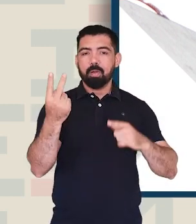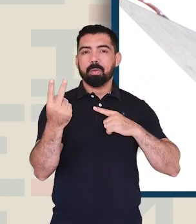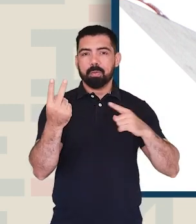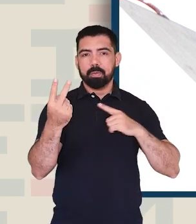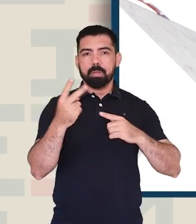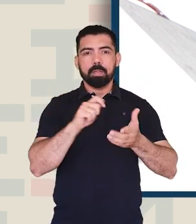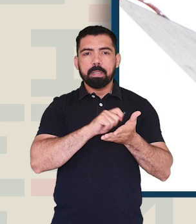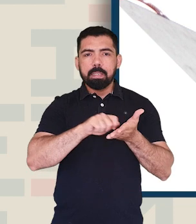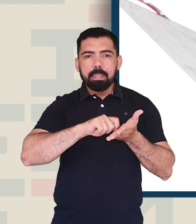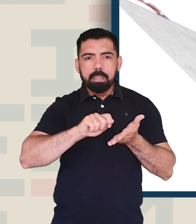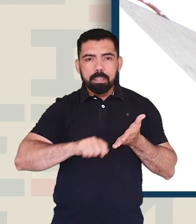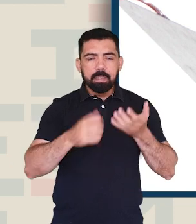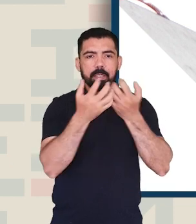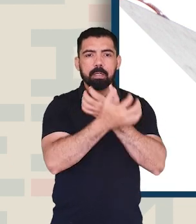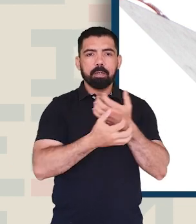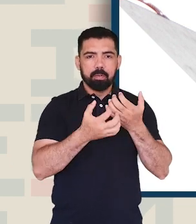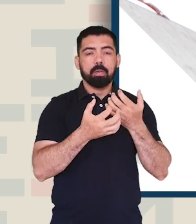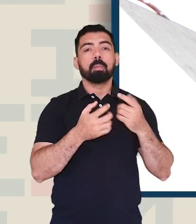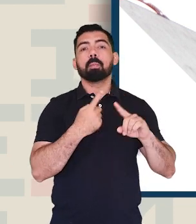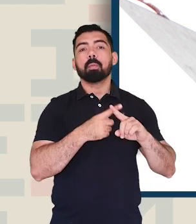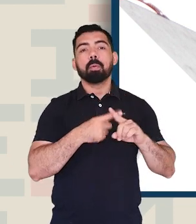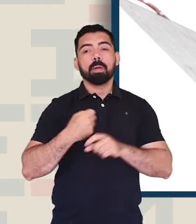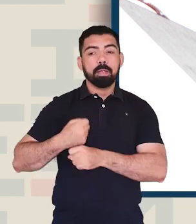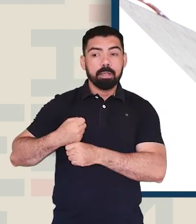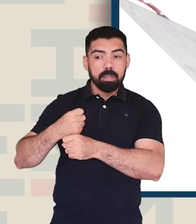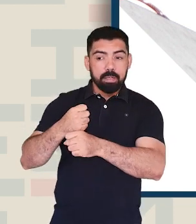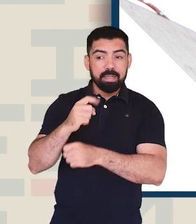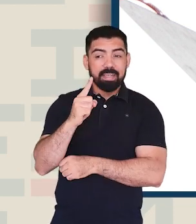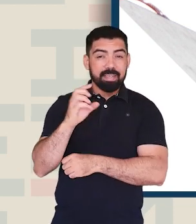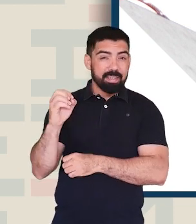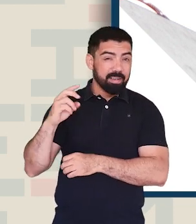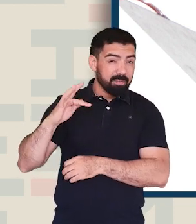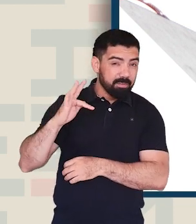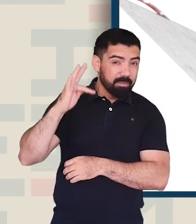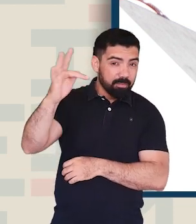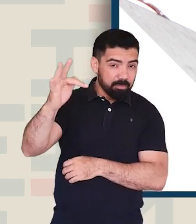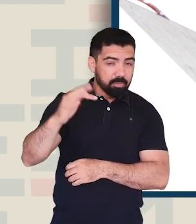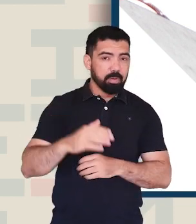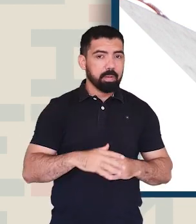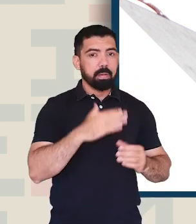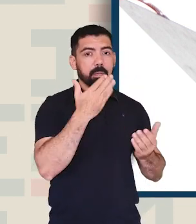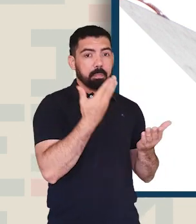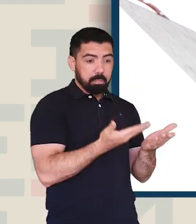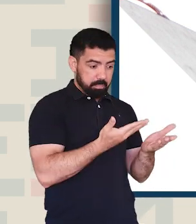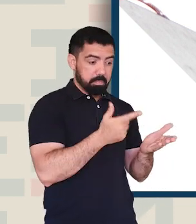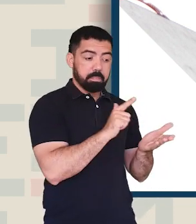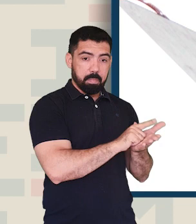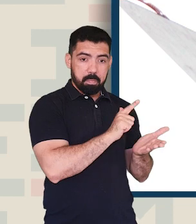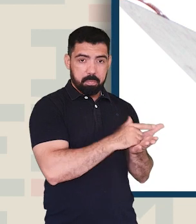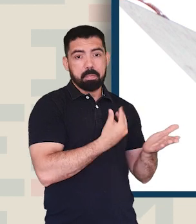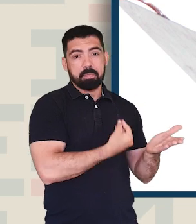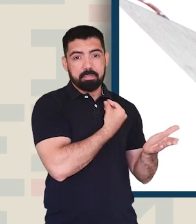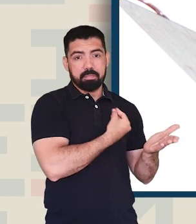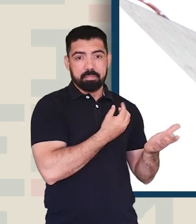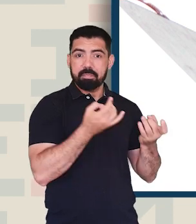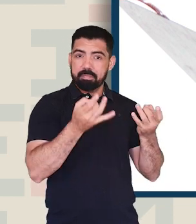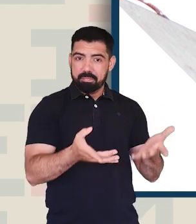você escreva a sua música, porque daqui a 100 anos, esse arquivo de papel pode ser que não